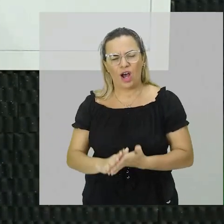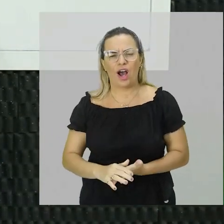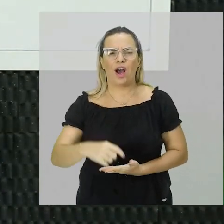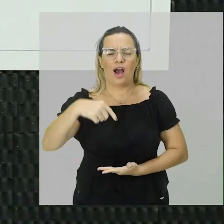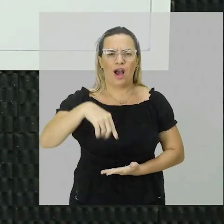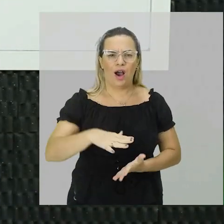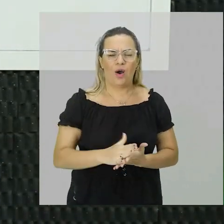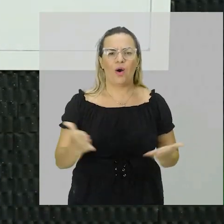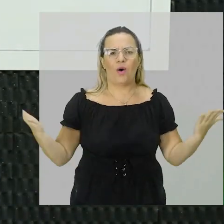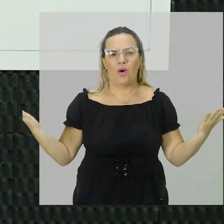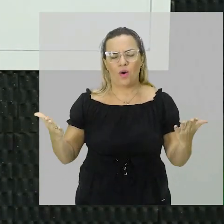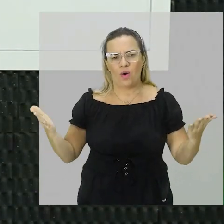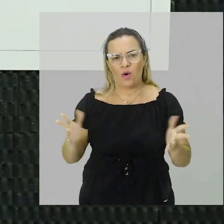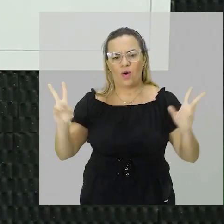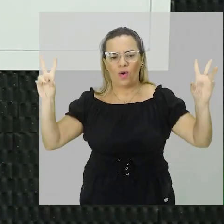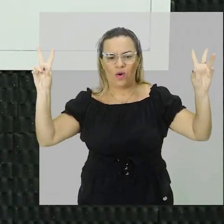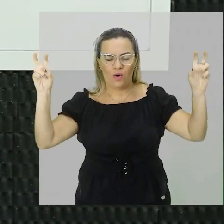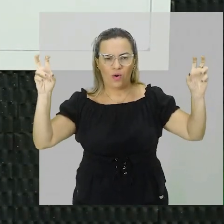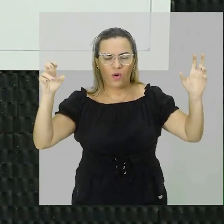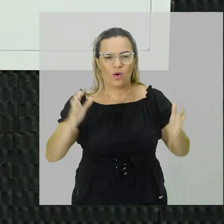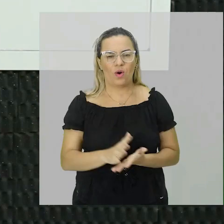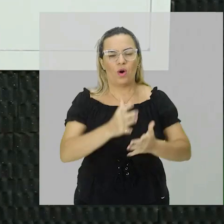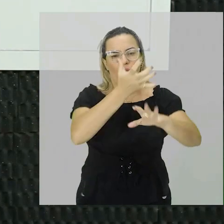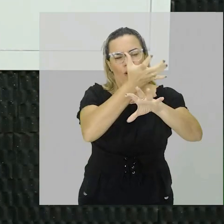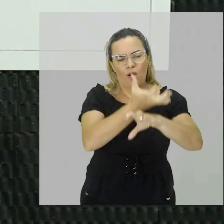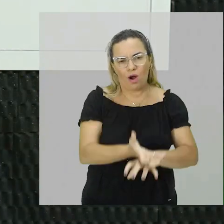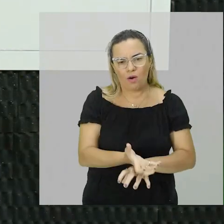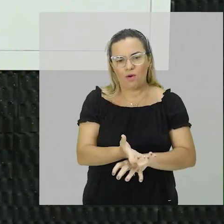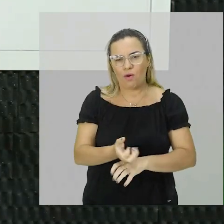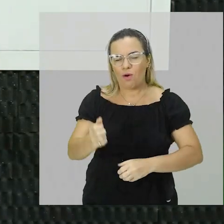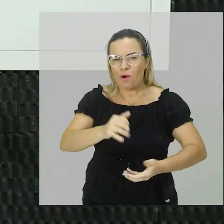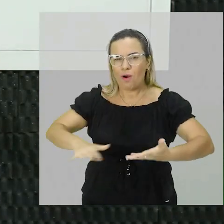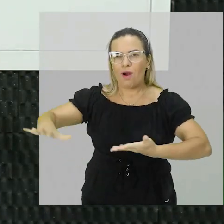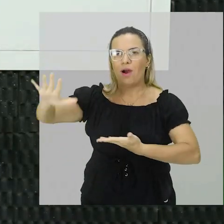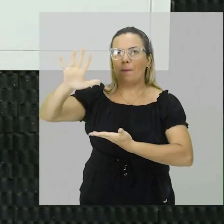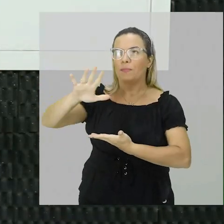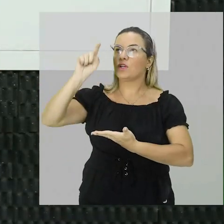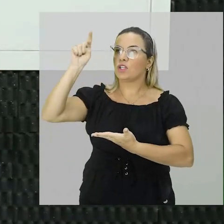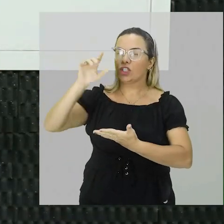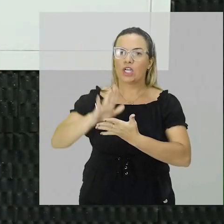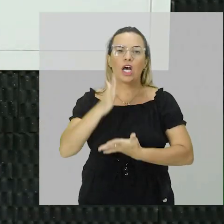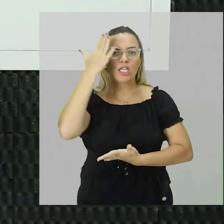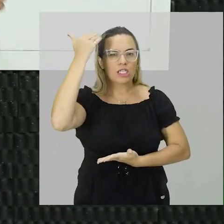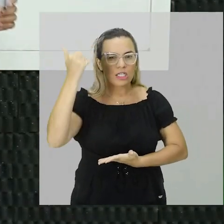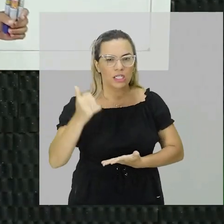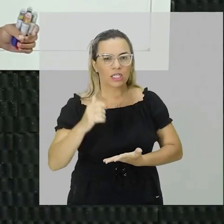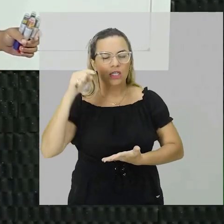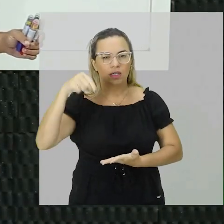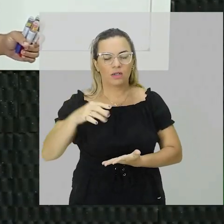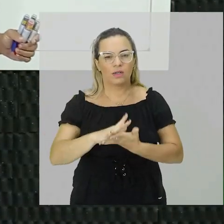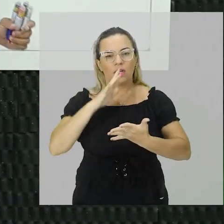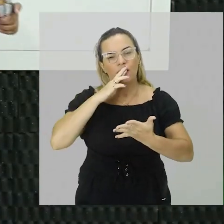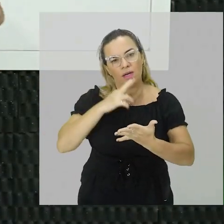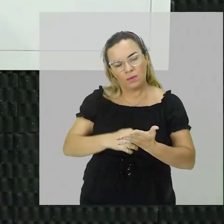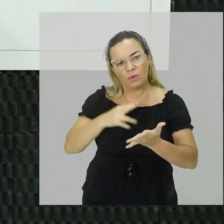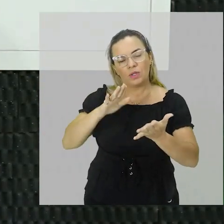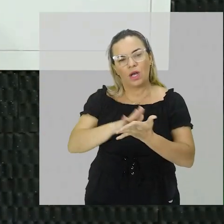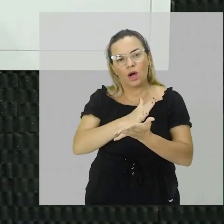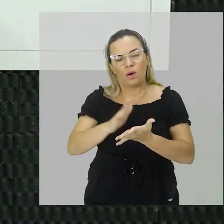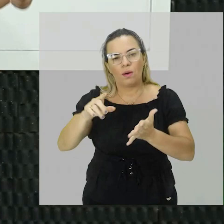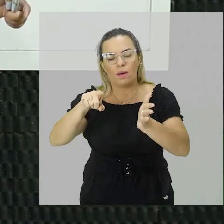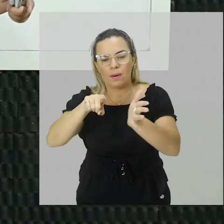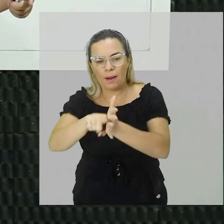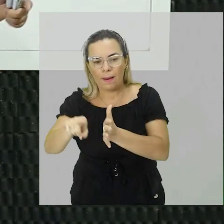hoje, gravitação universal, certo? Modelo que você já sabe, responder questão, né?